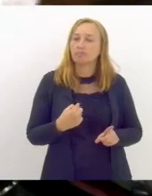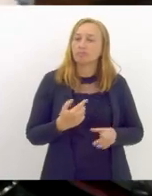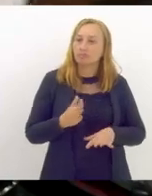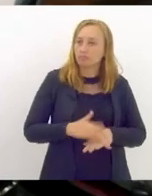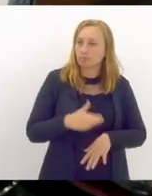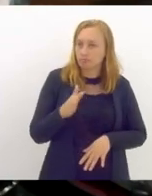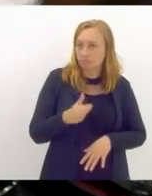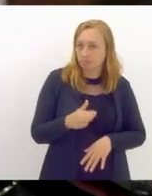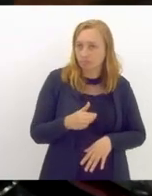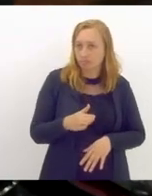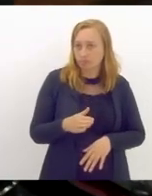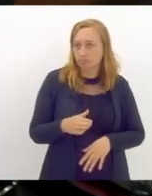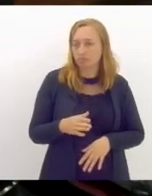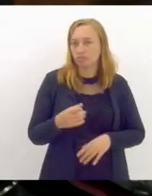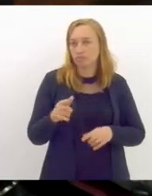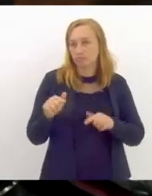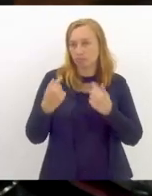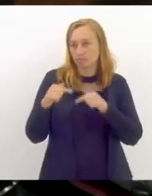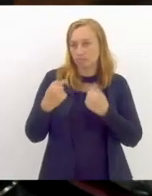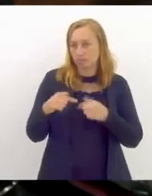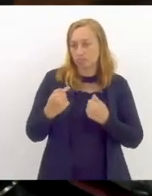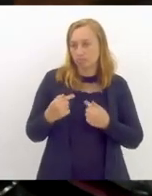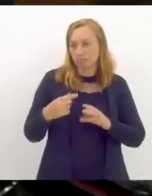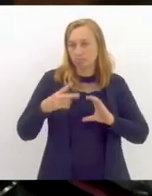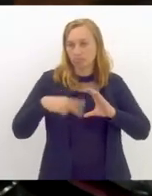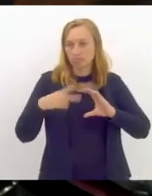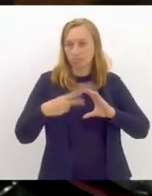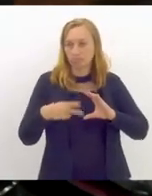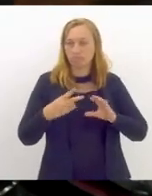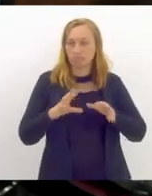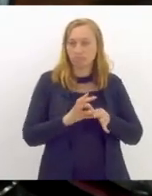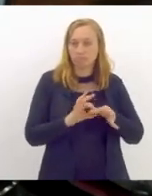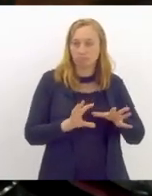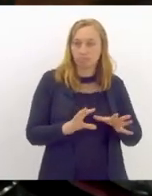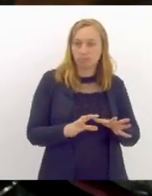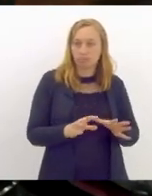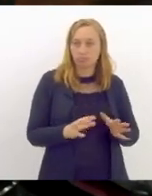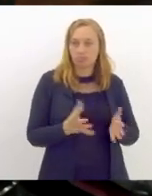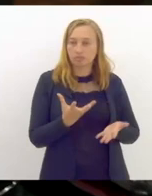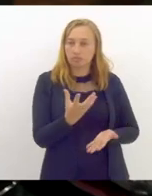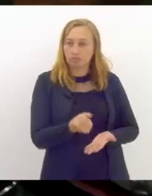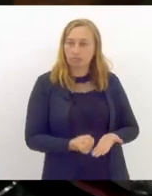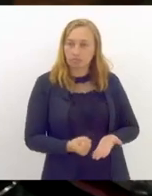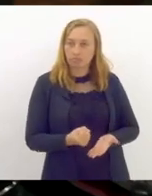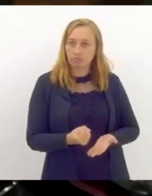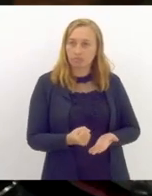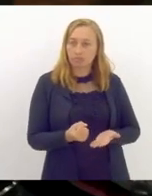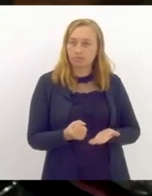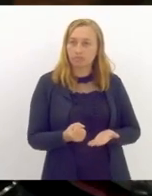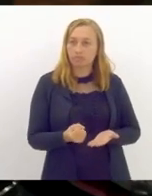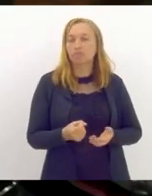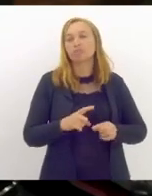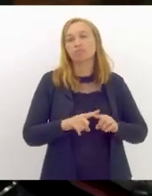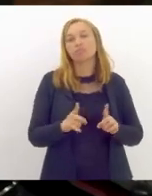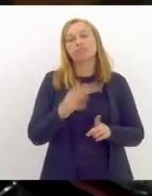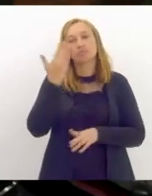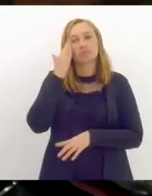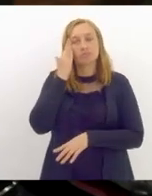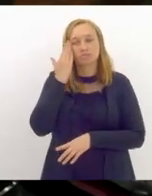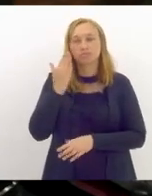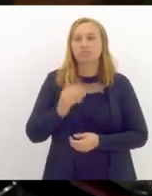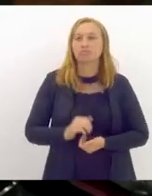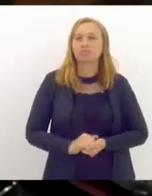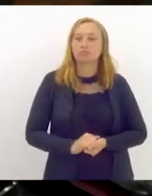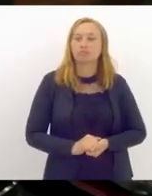além das minhas eu recebi reclamações da minha câmara de vereadores que você tá abrindo um monte de receita tal mas eu entendo o princípio da Solidariedade